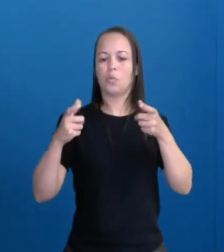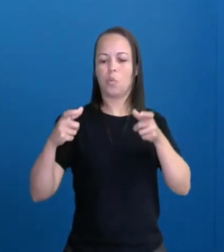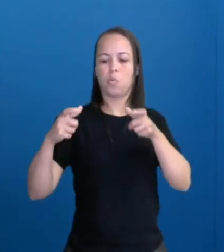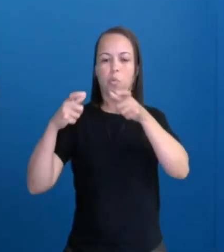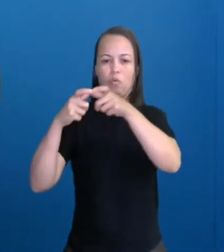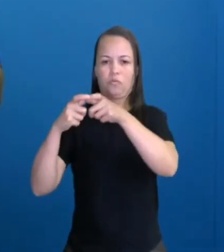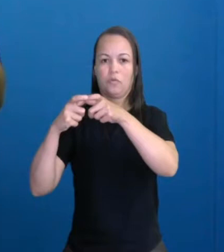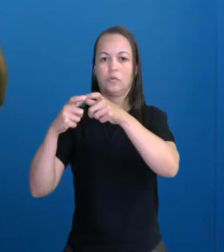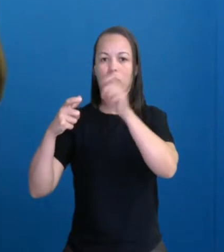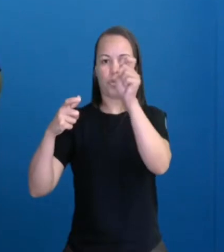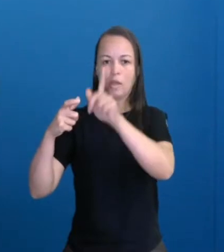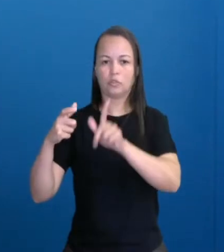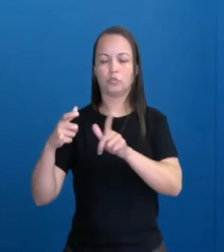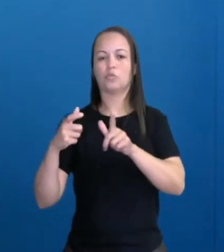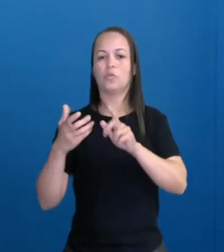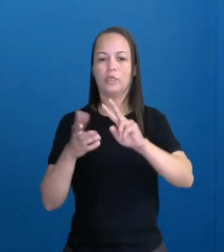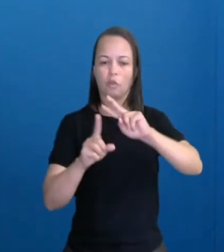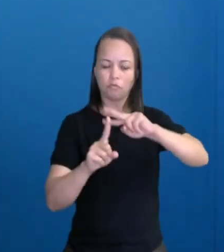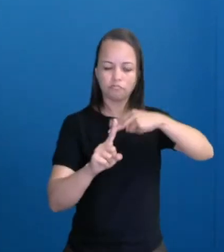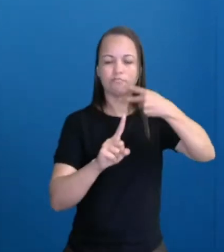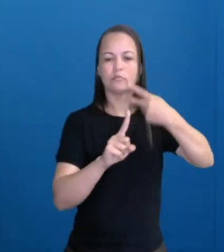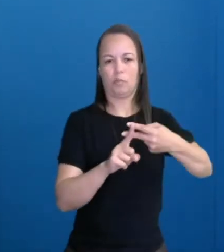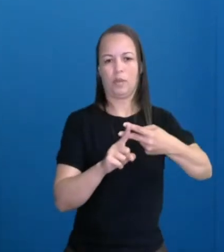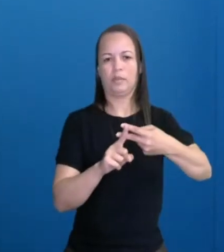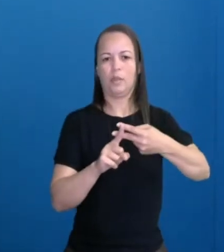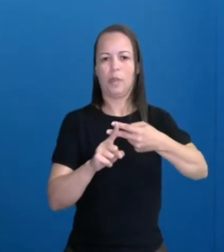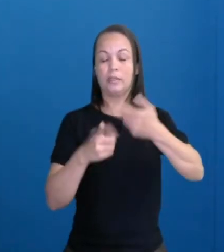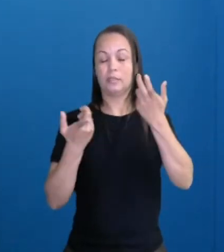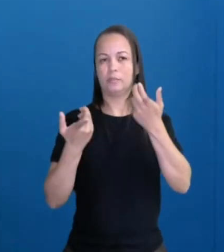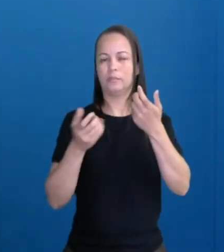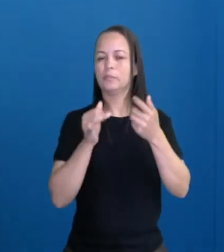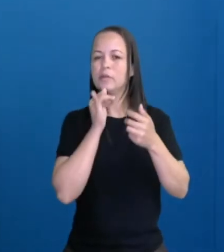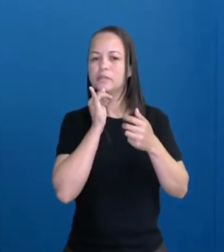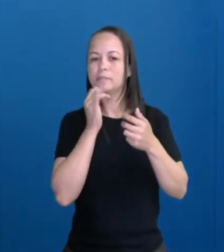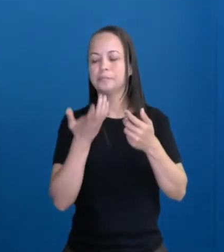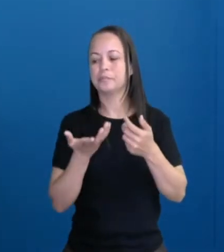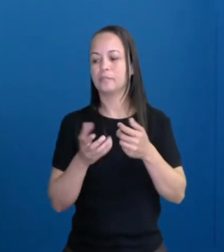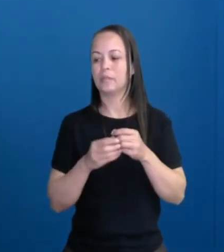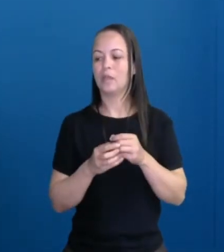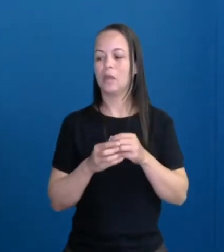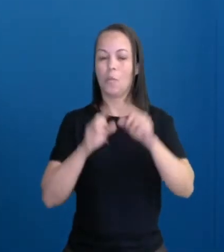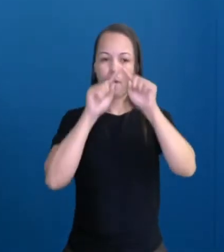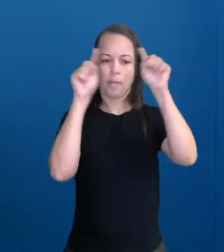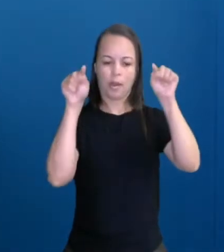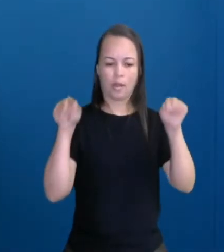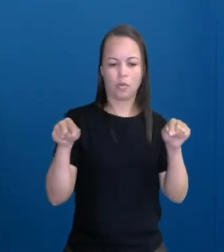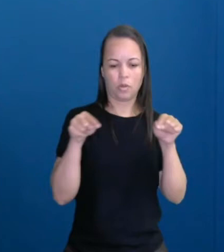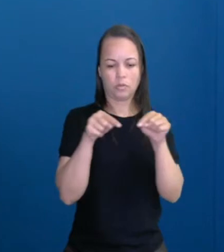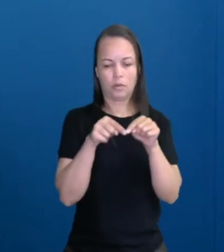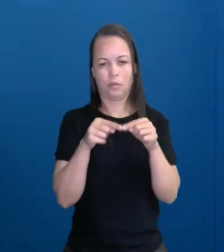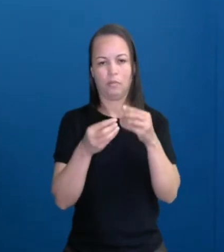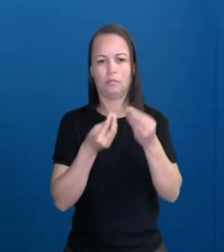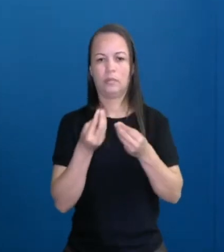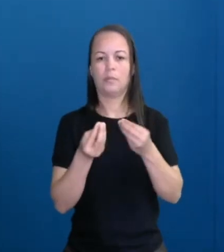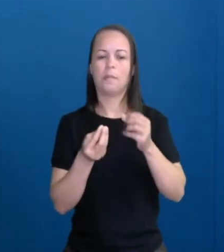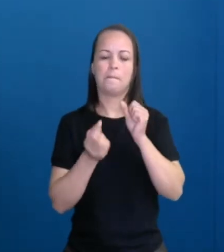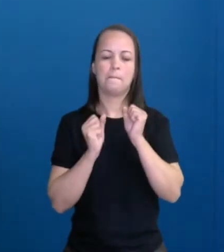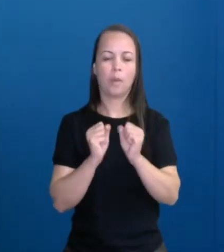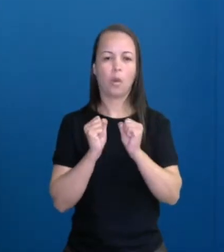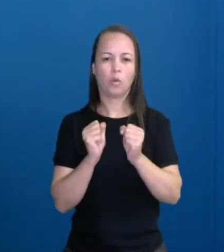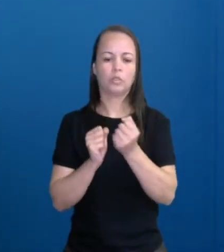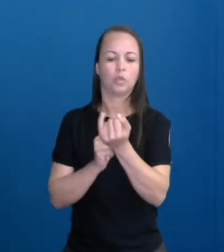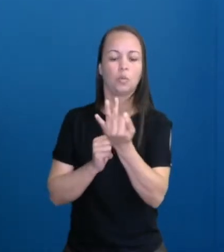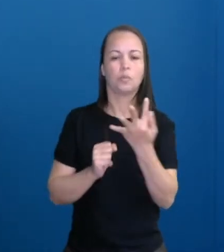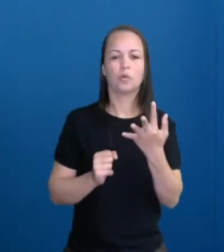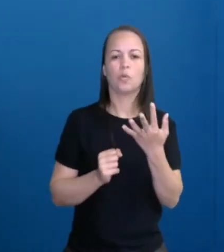caso, foi dobrado de tamanho, porque olha bem, aqui é uma malha quadriculada, então dá para contar direitinho